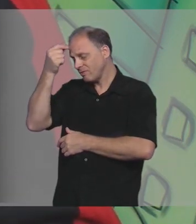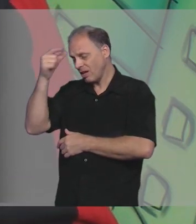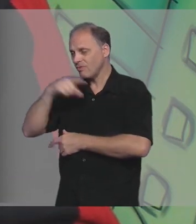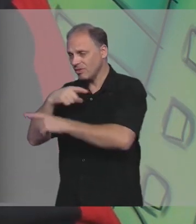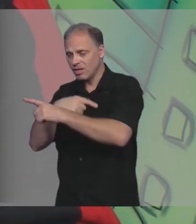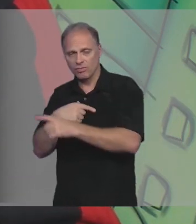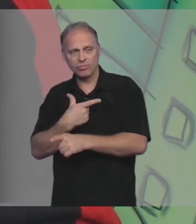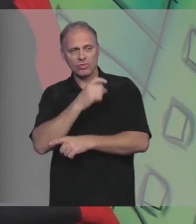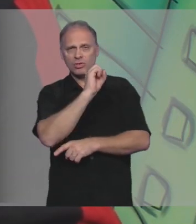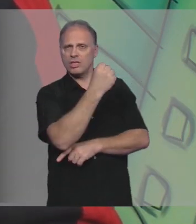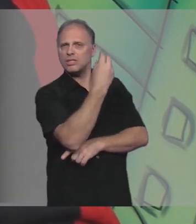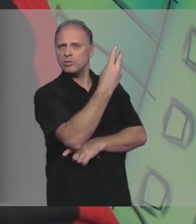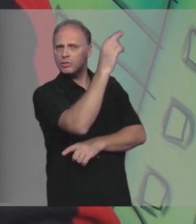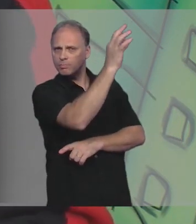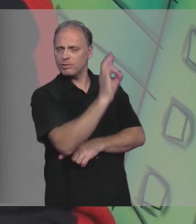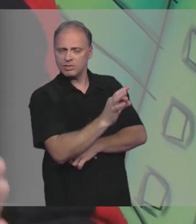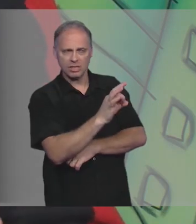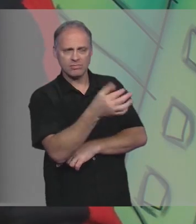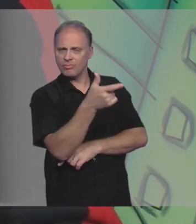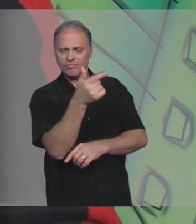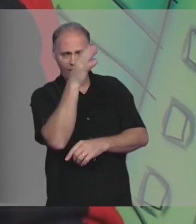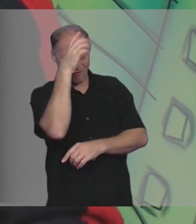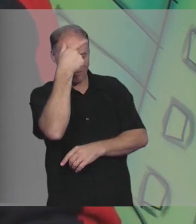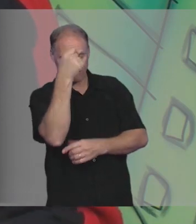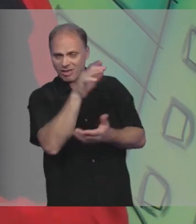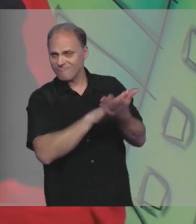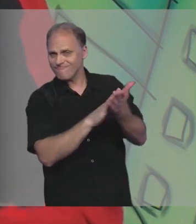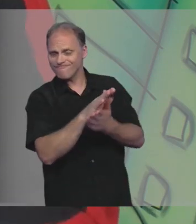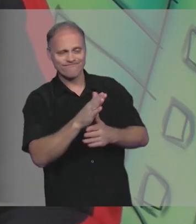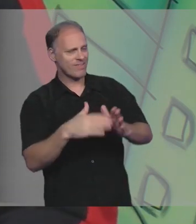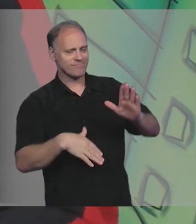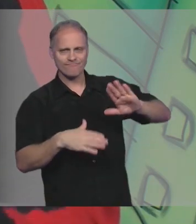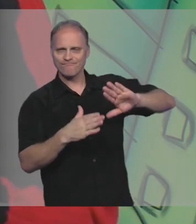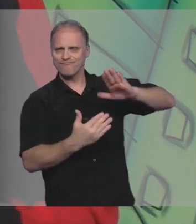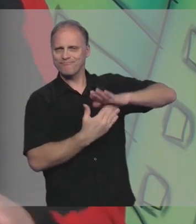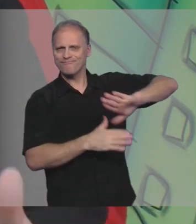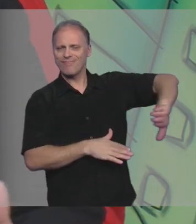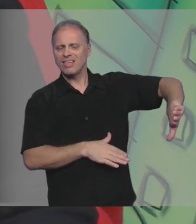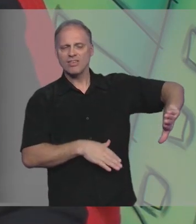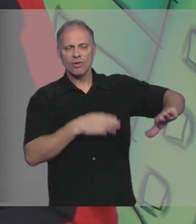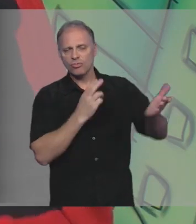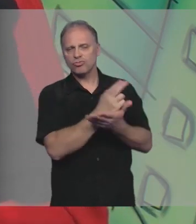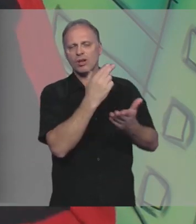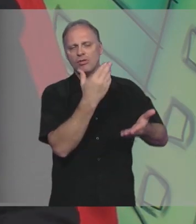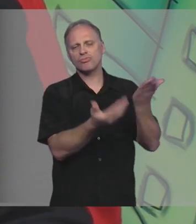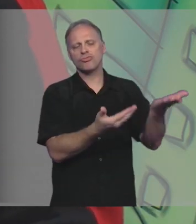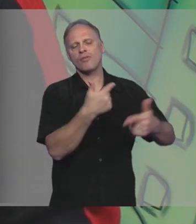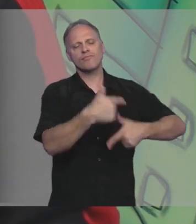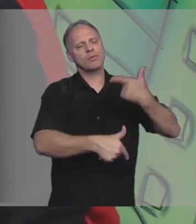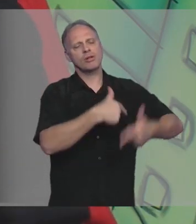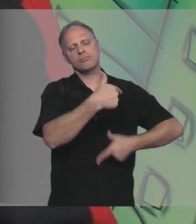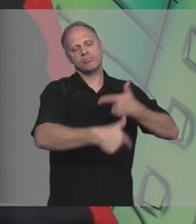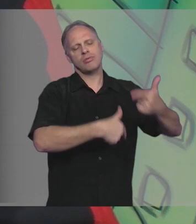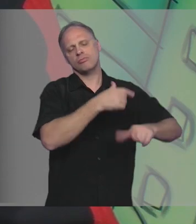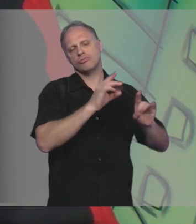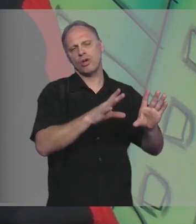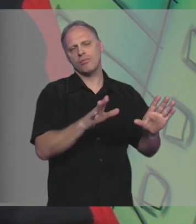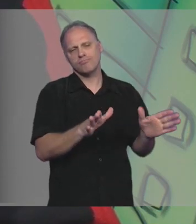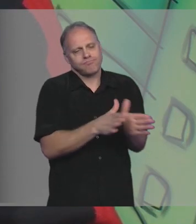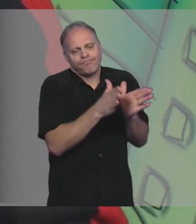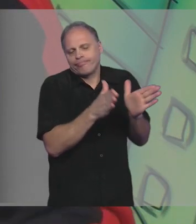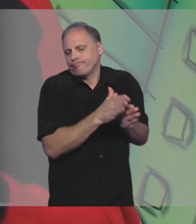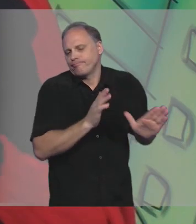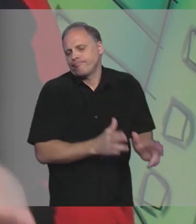82%, 83% não terão educação superior e vão se manter como jovens jovens trabalhadores, ou seja, nas classes populares.